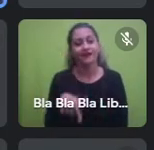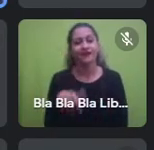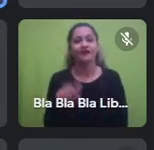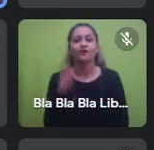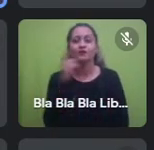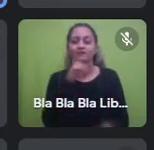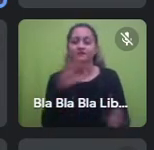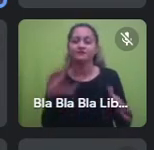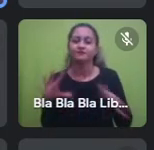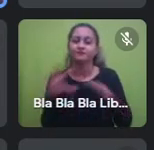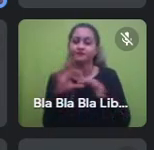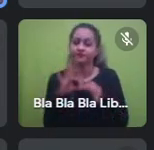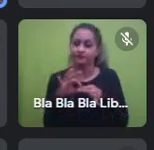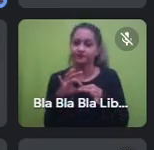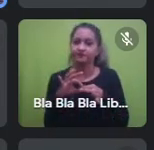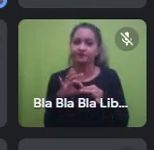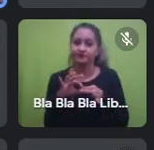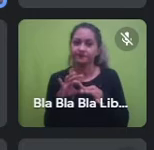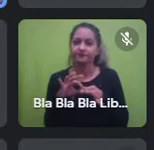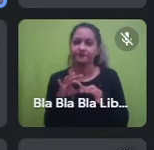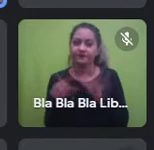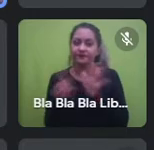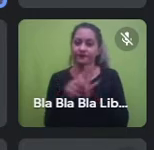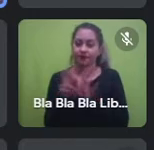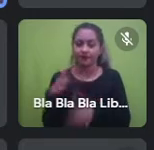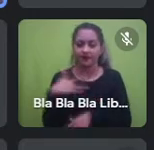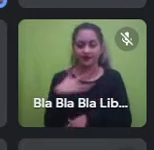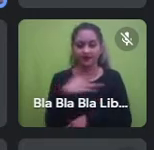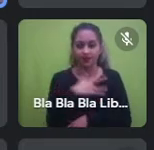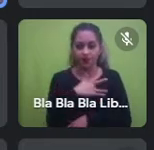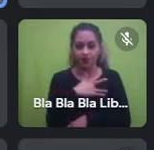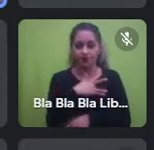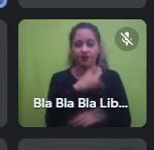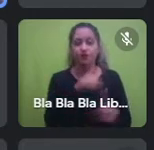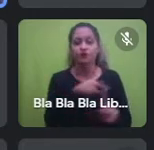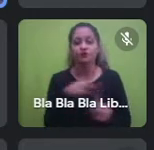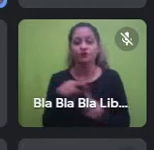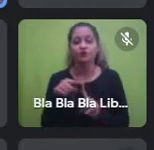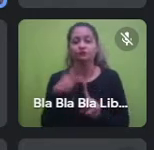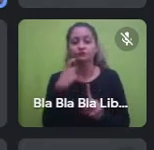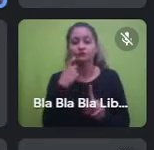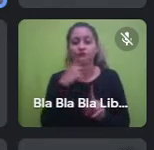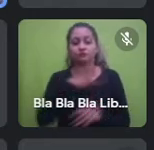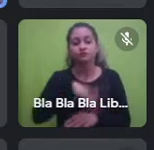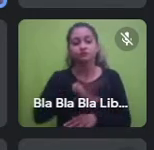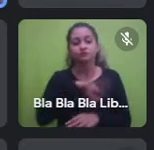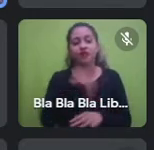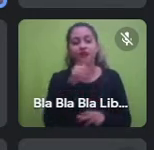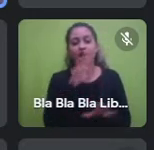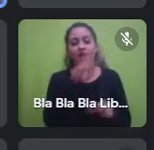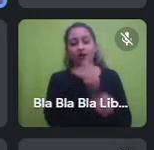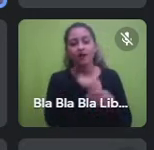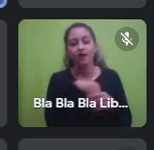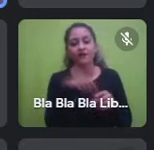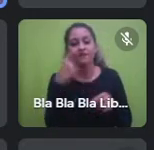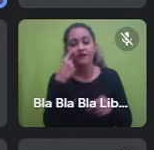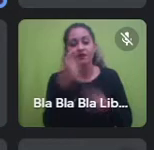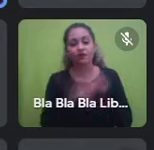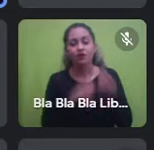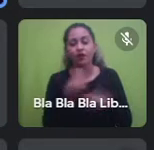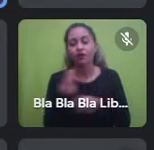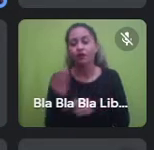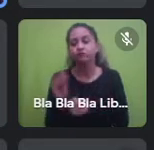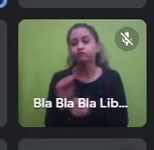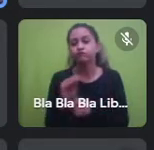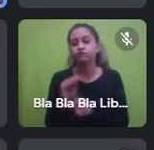link da saúde da população aquática, visando a produção de alimento. Será